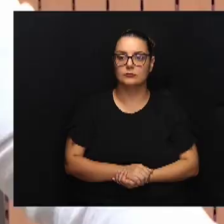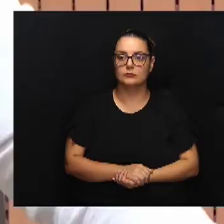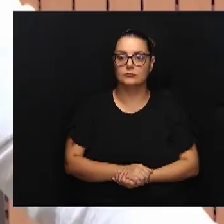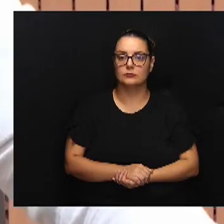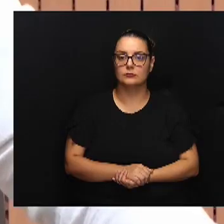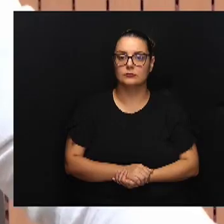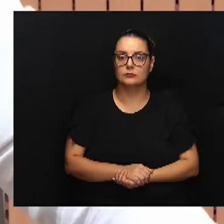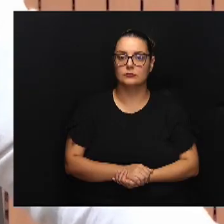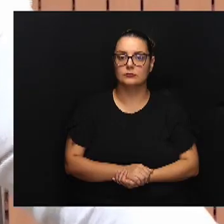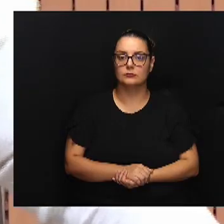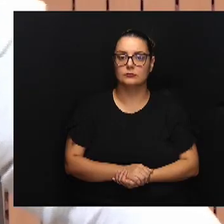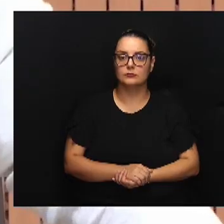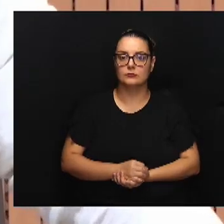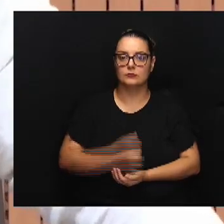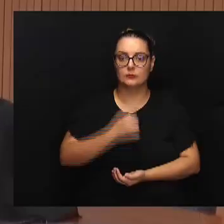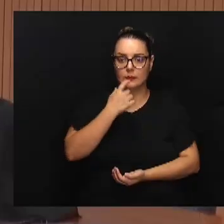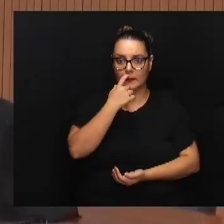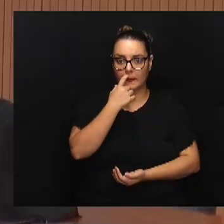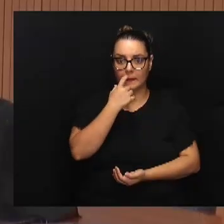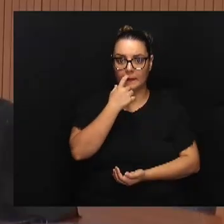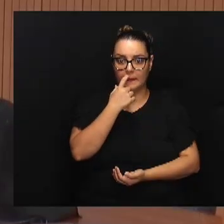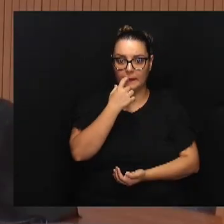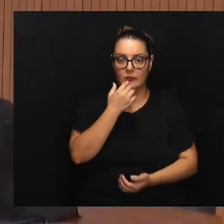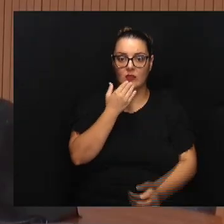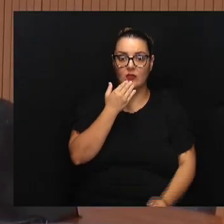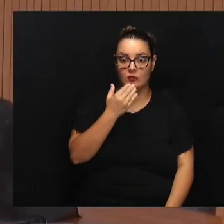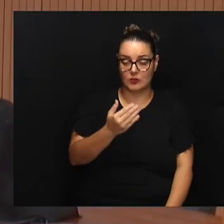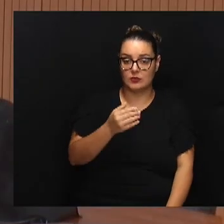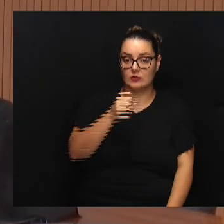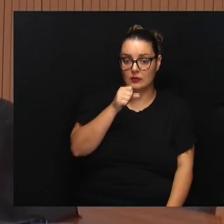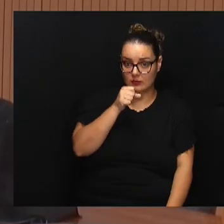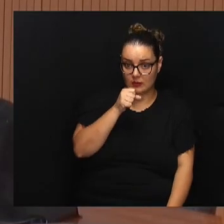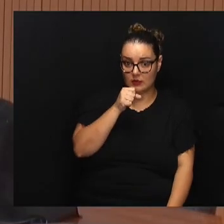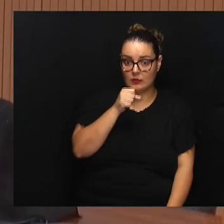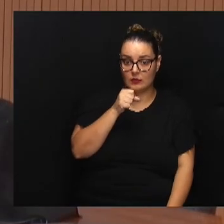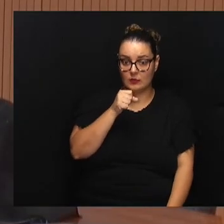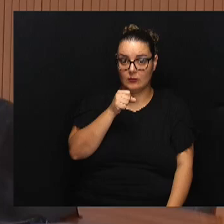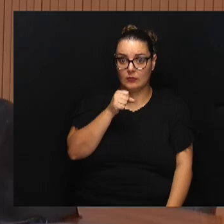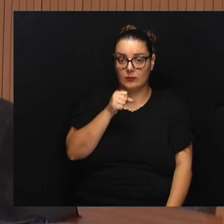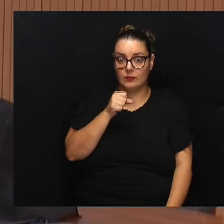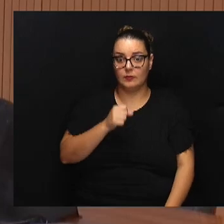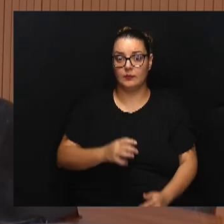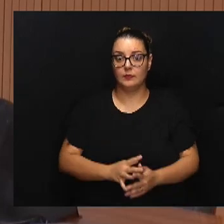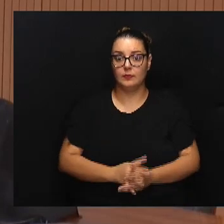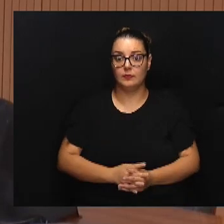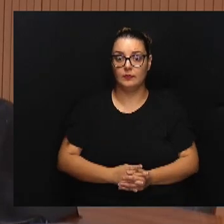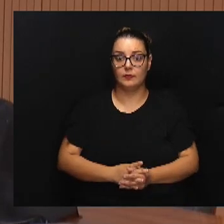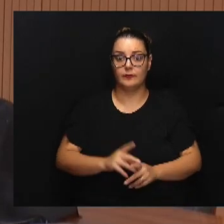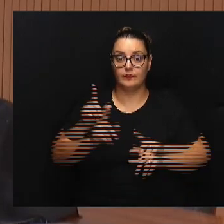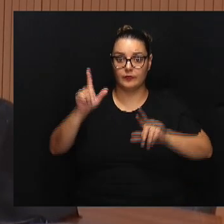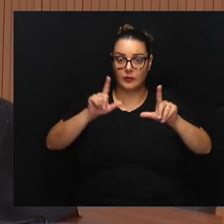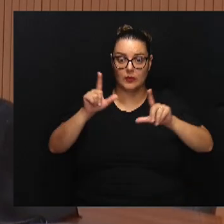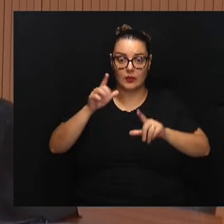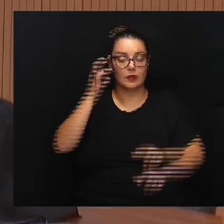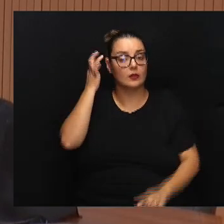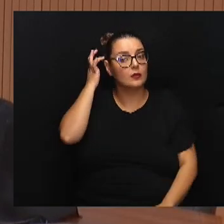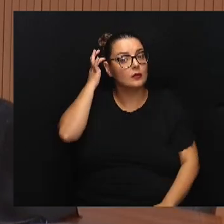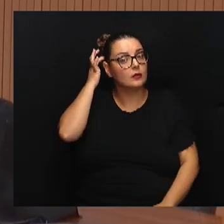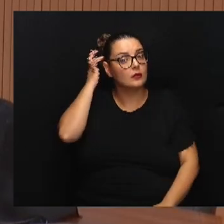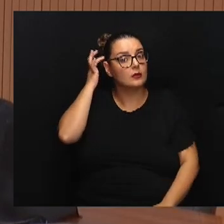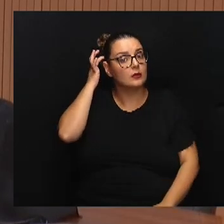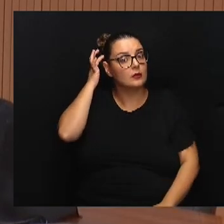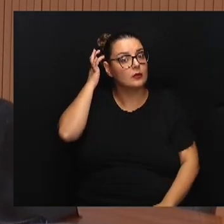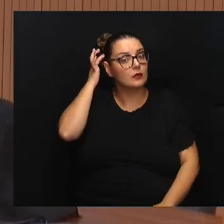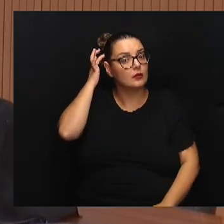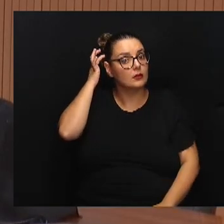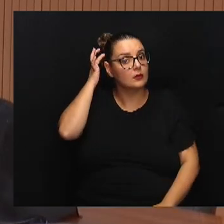Ô, Cabé, eu vou pedir para você falar no microfone, senão a TV não consegue